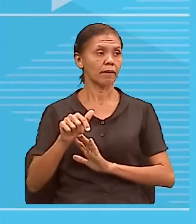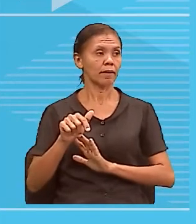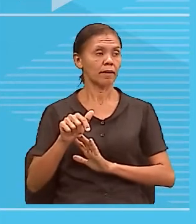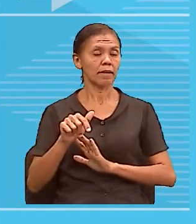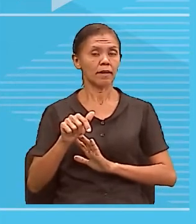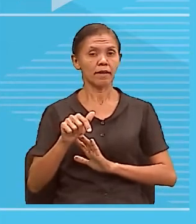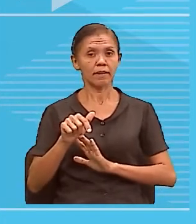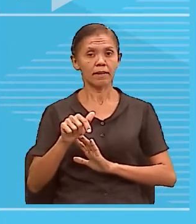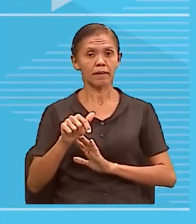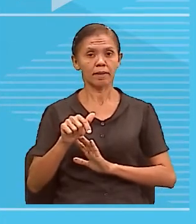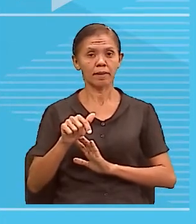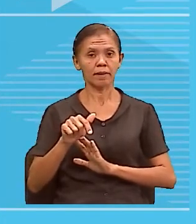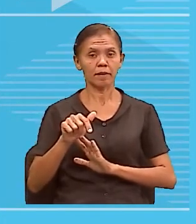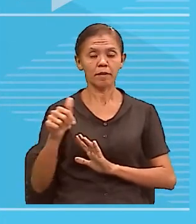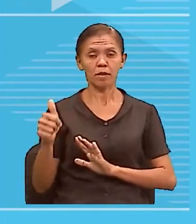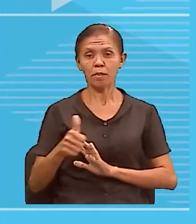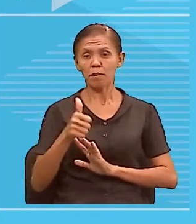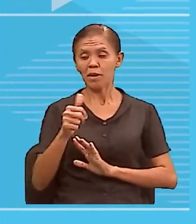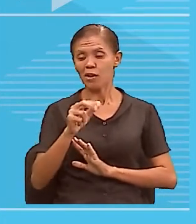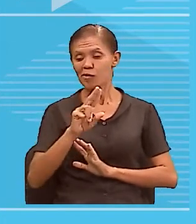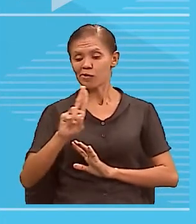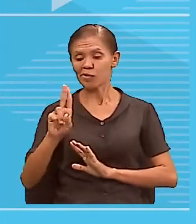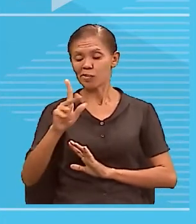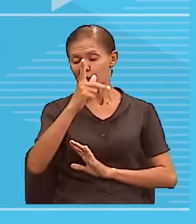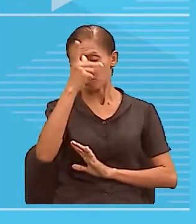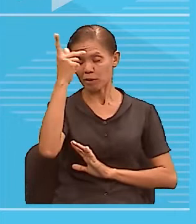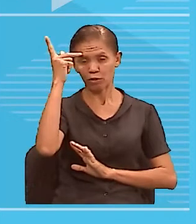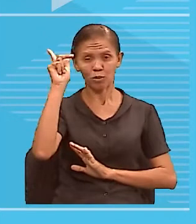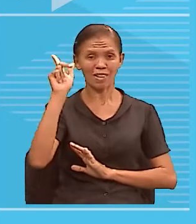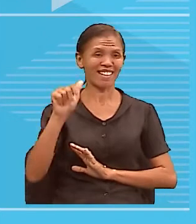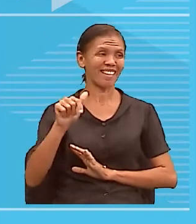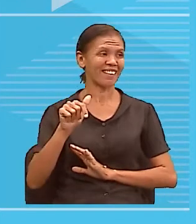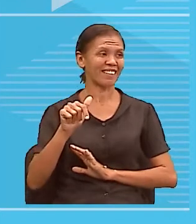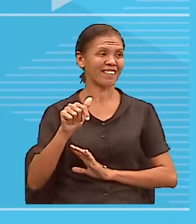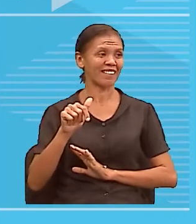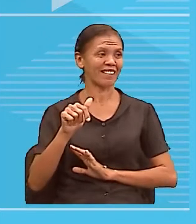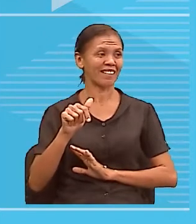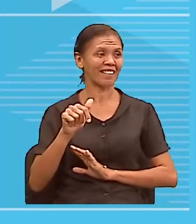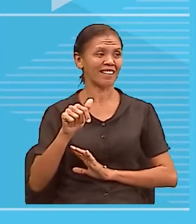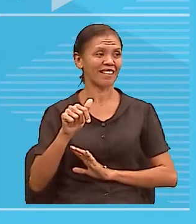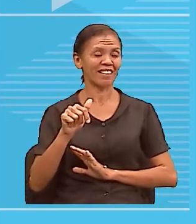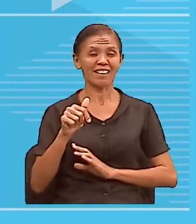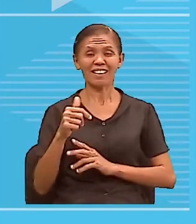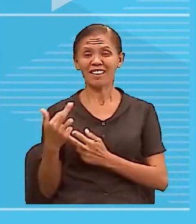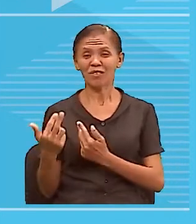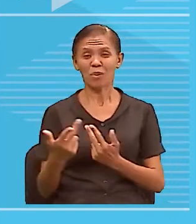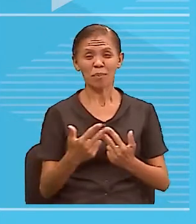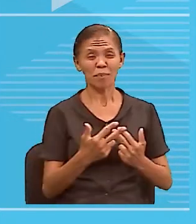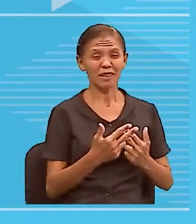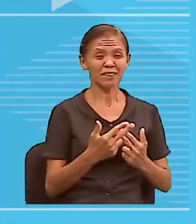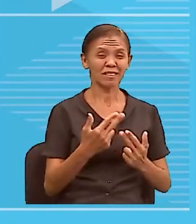tratar alguém pelo primeiro nome em espanhol equivalente a tratar por tu